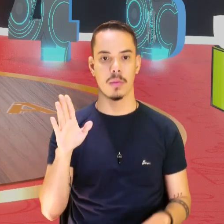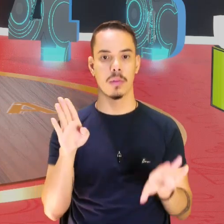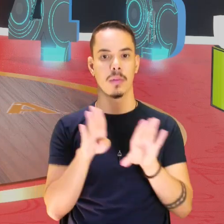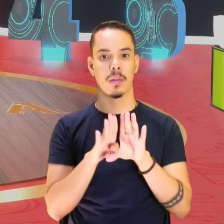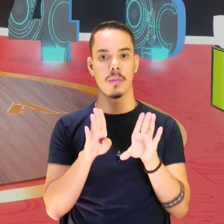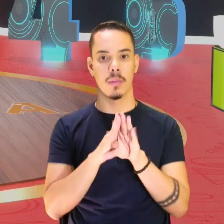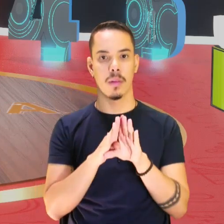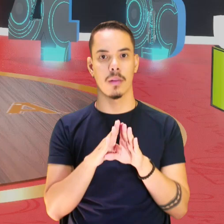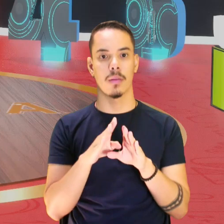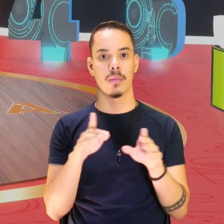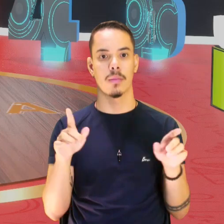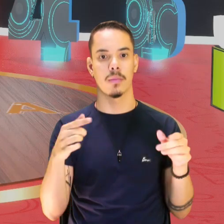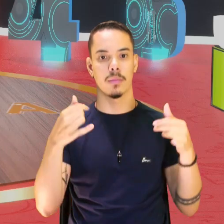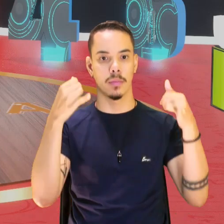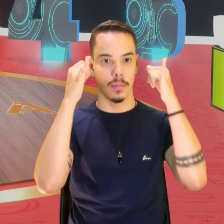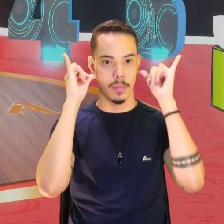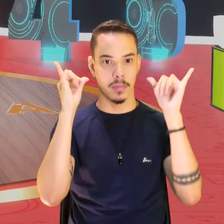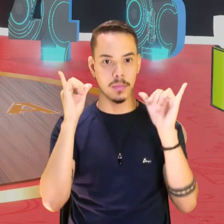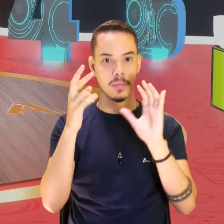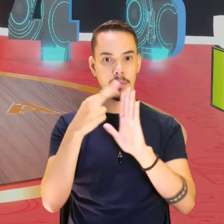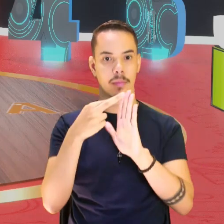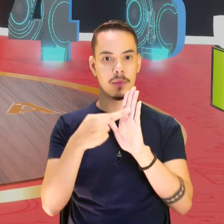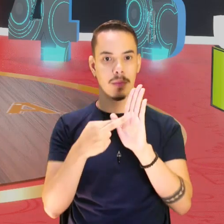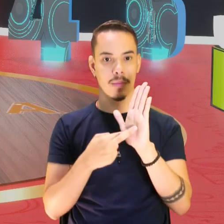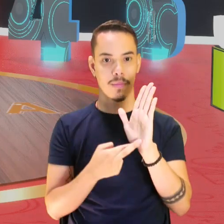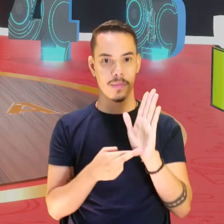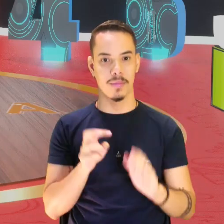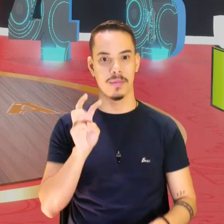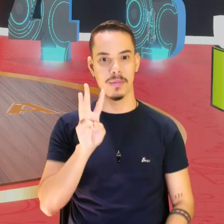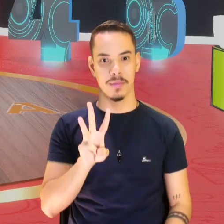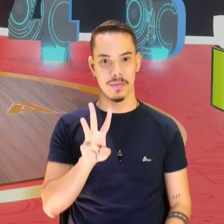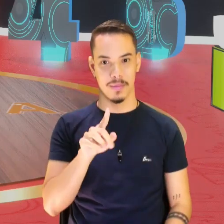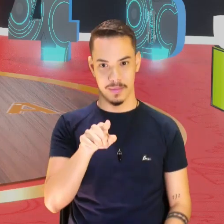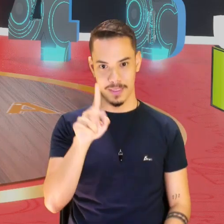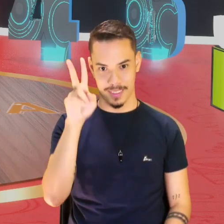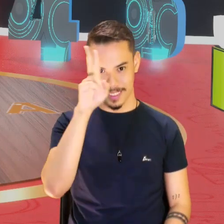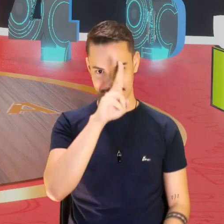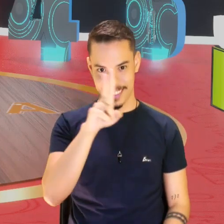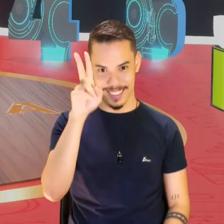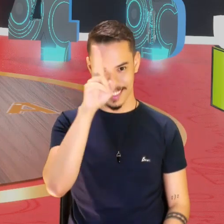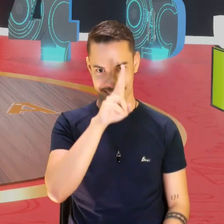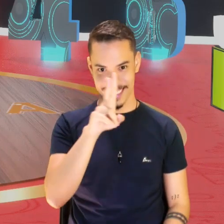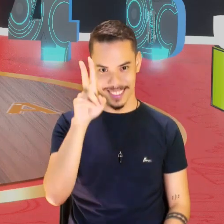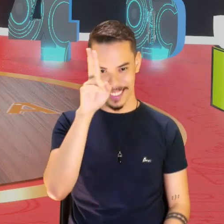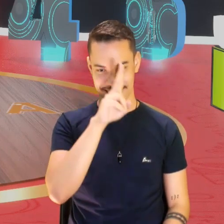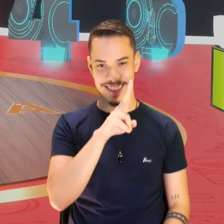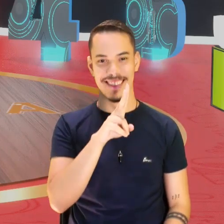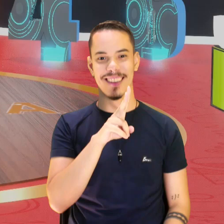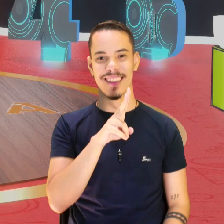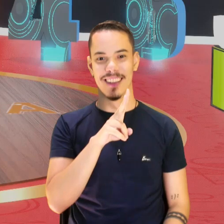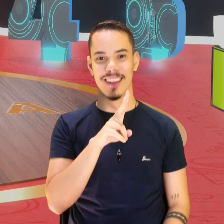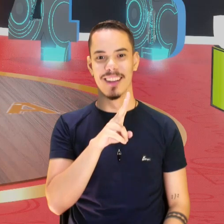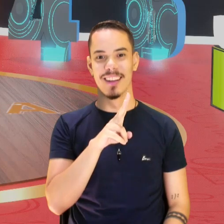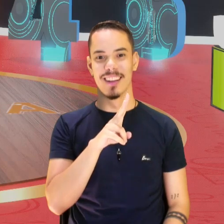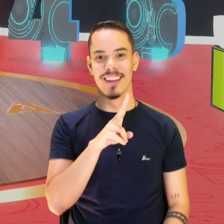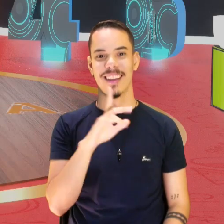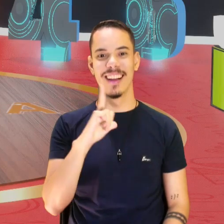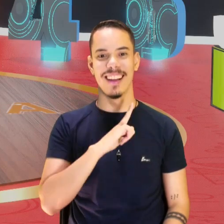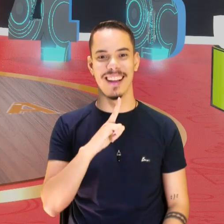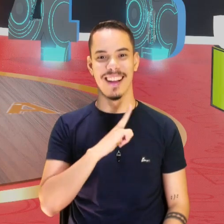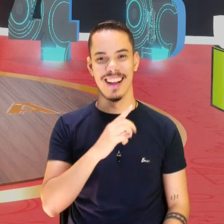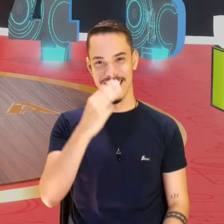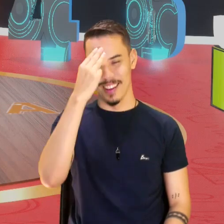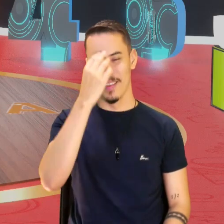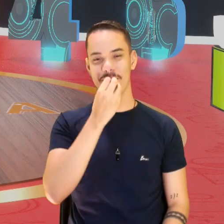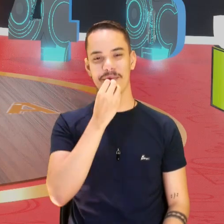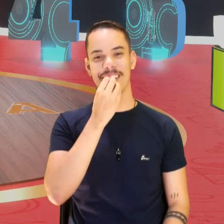com gado e a regra de 3. Lembra? Gado, sal. Eu sou bem memória boa,